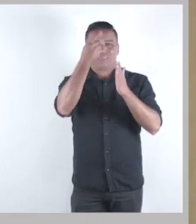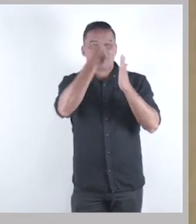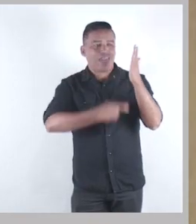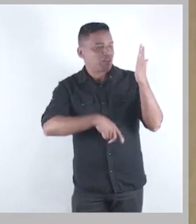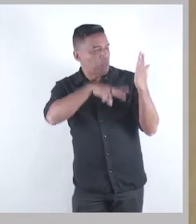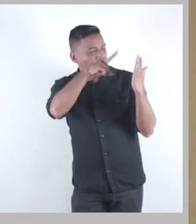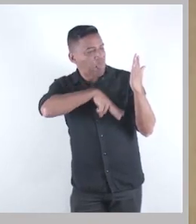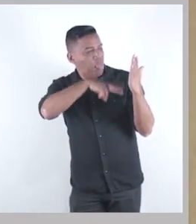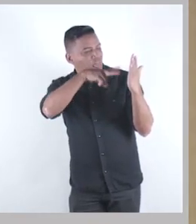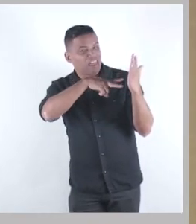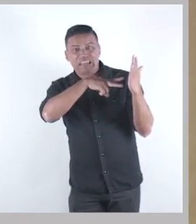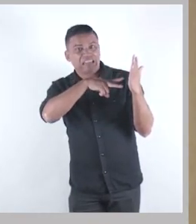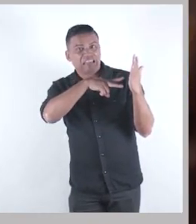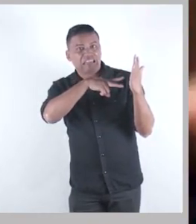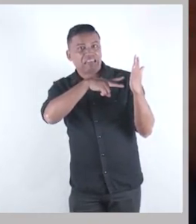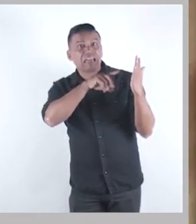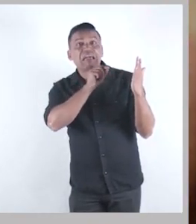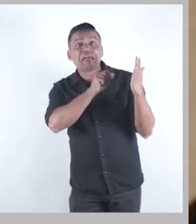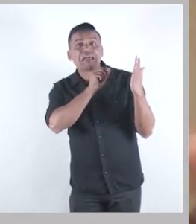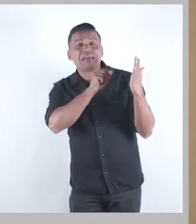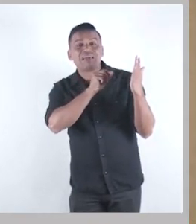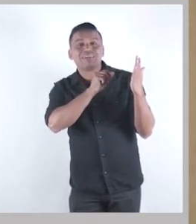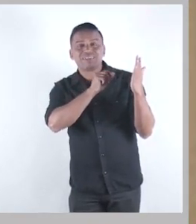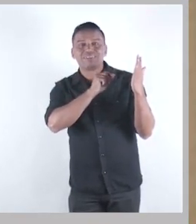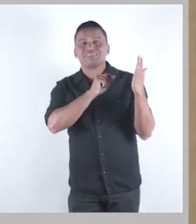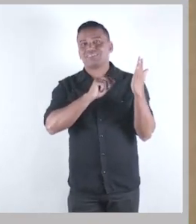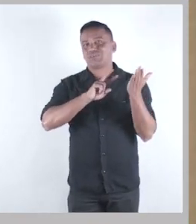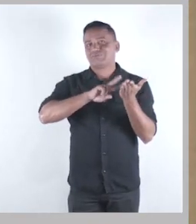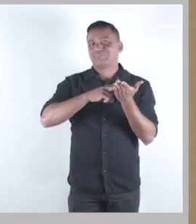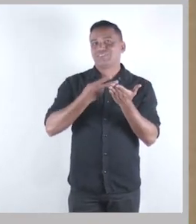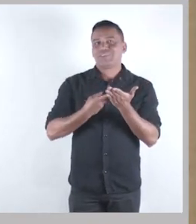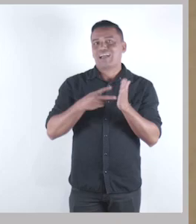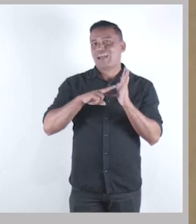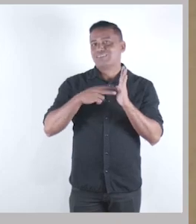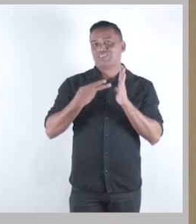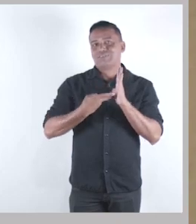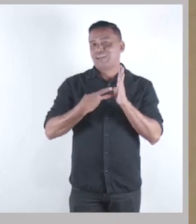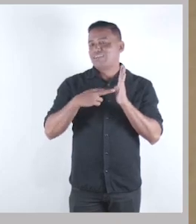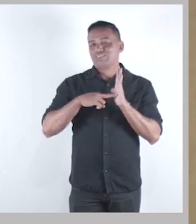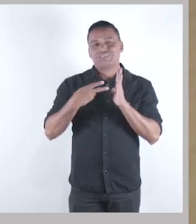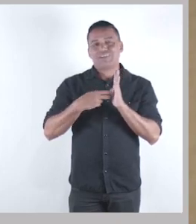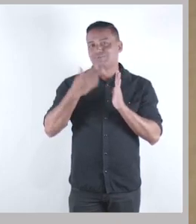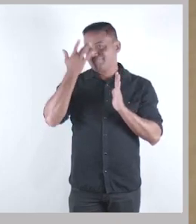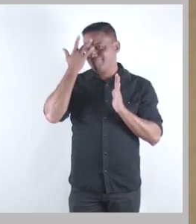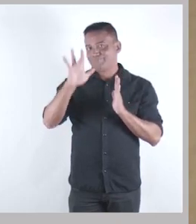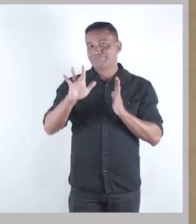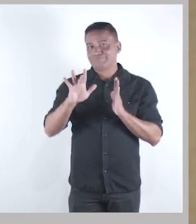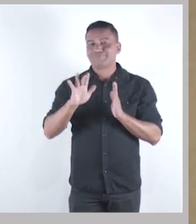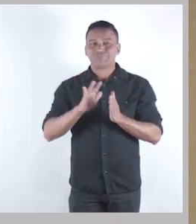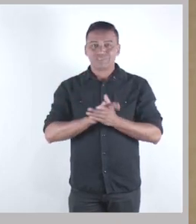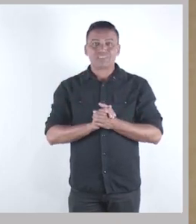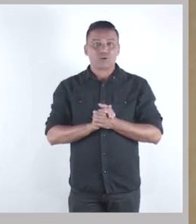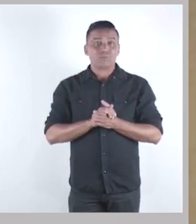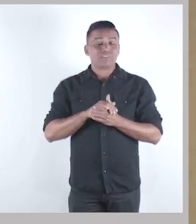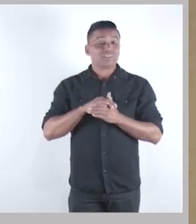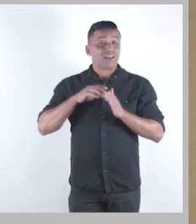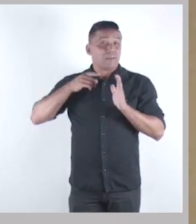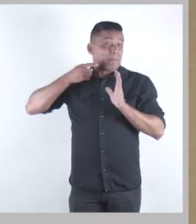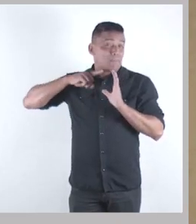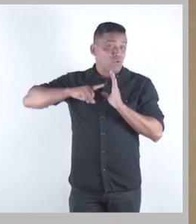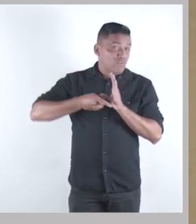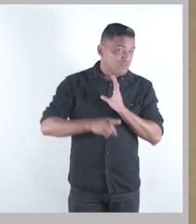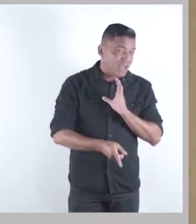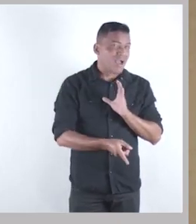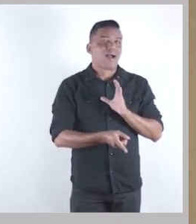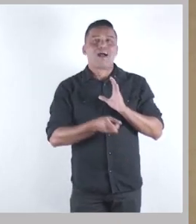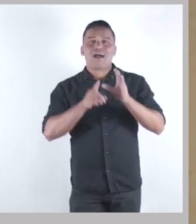pronto, acaba fortalecendo um pouco essa cifra de 42, 45. Mas nós ainda precisamos muito de mergulhar nesse conhecimento, né?